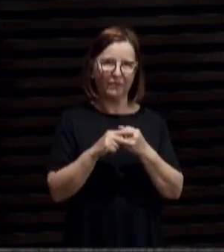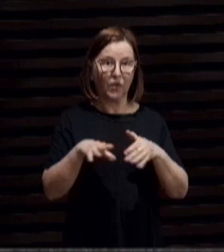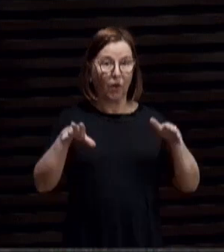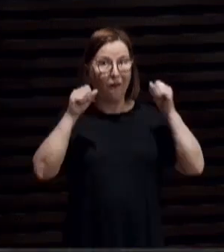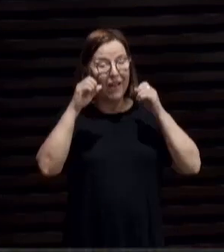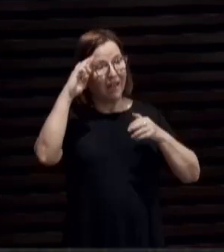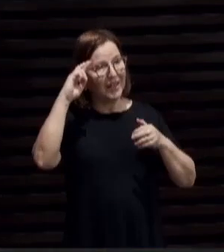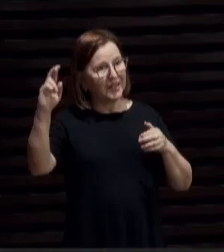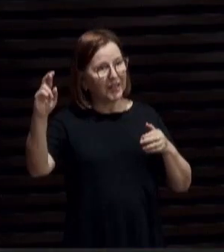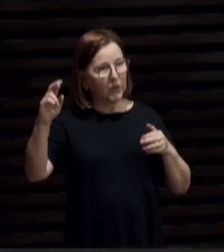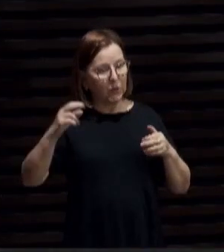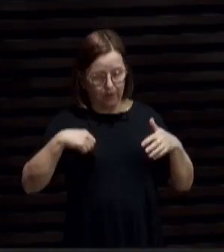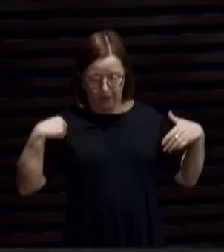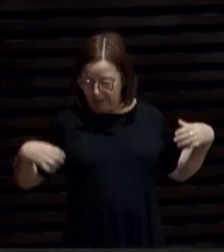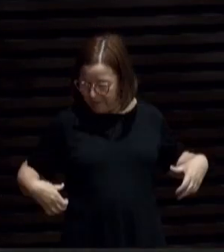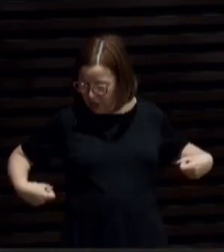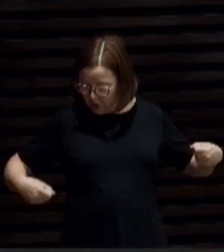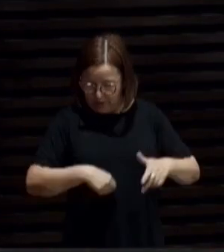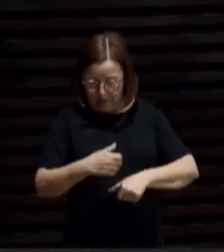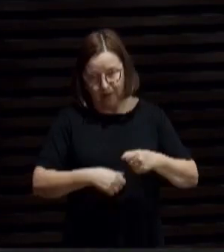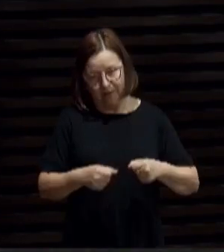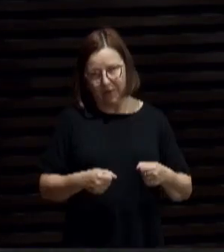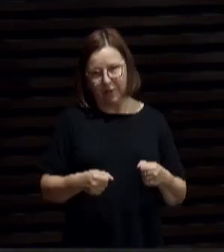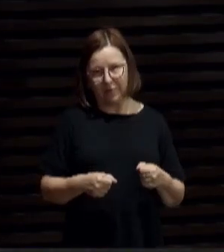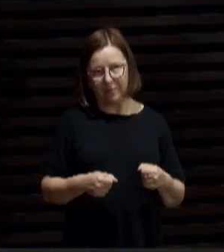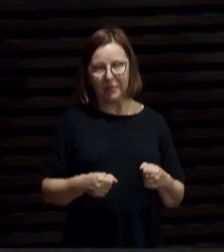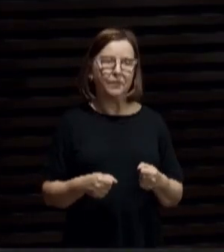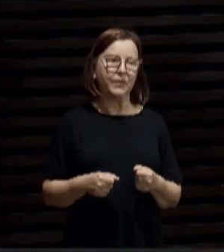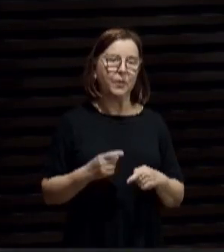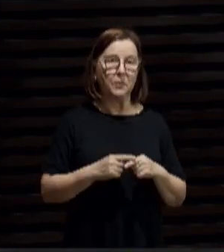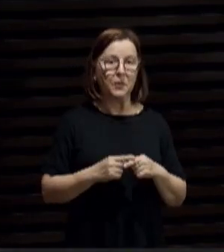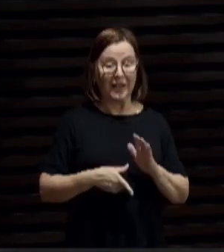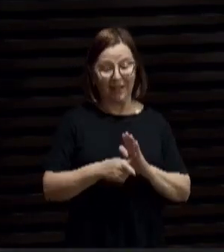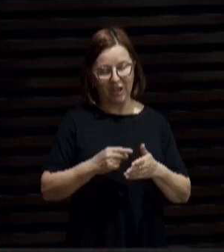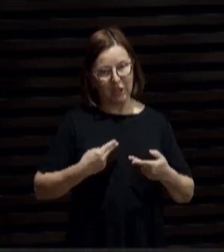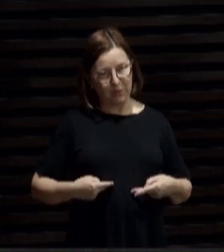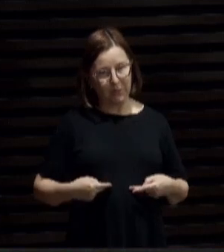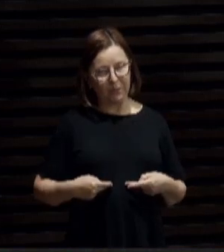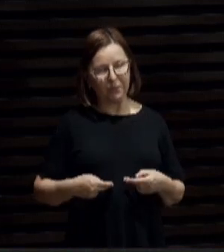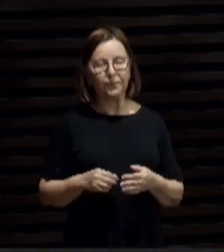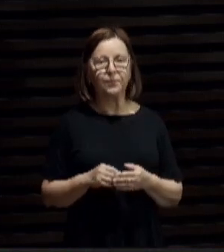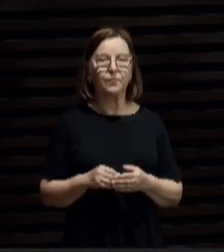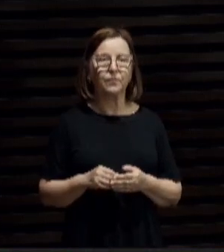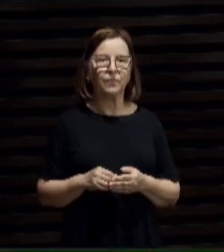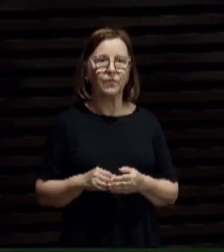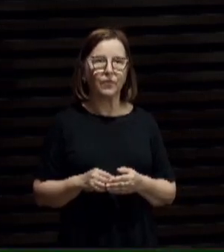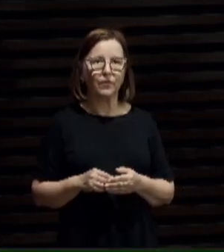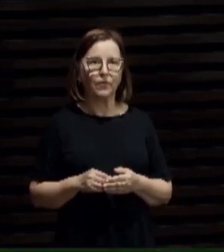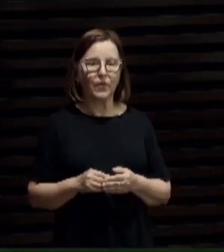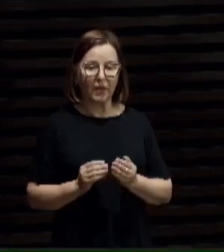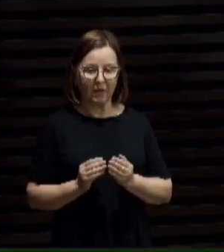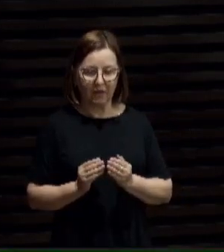era o Senhor, cingiu-se com sua veste, porque estava nu, despido, e